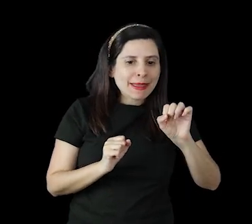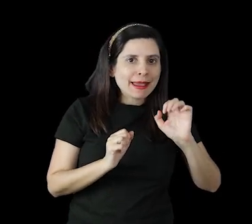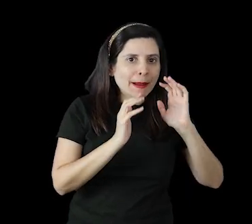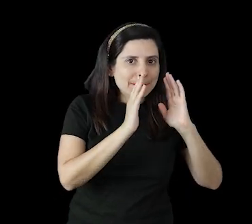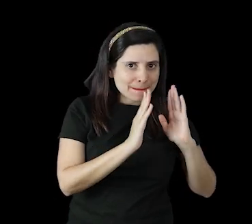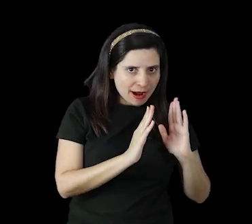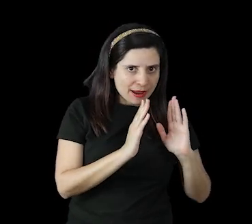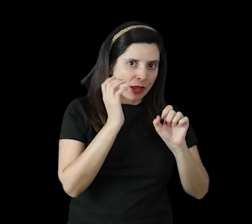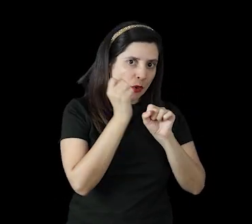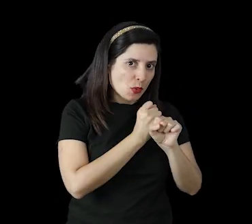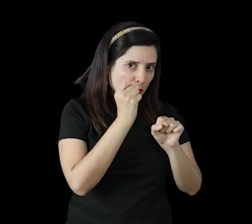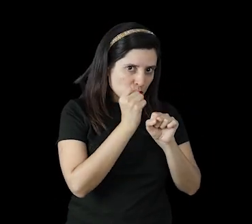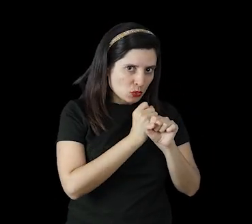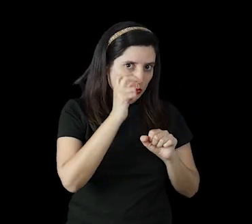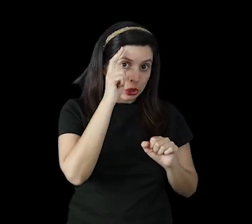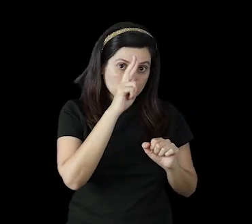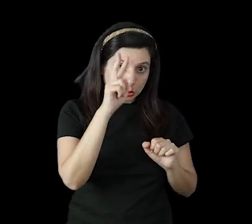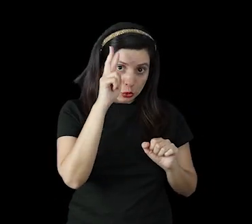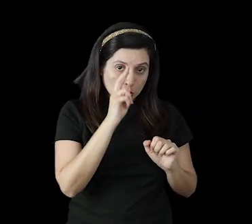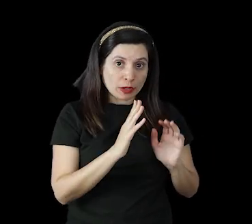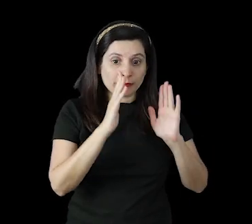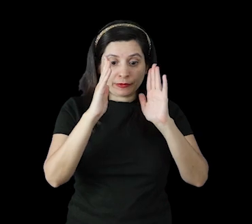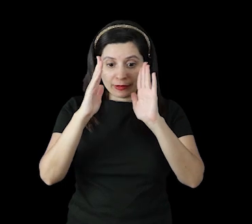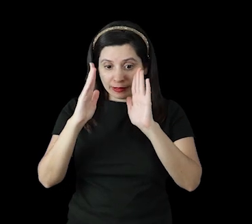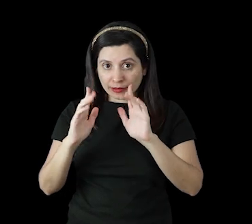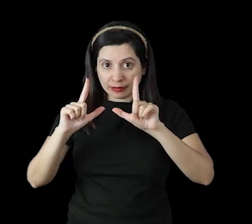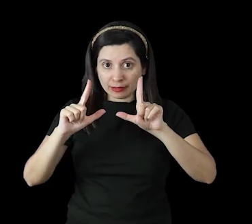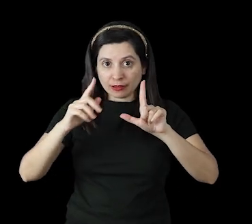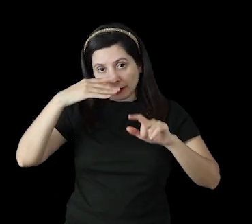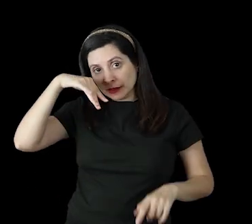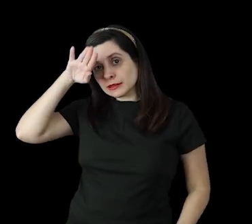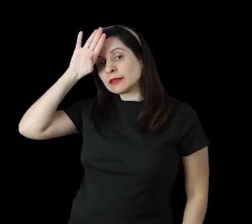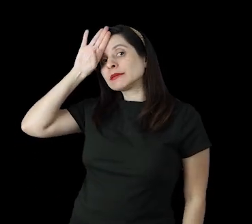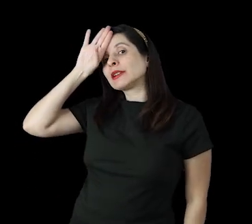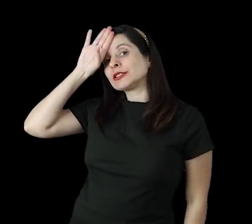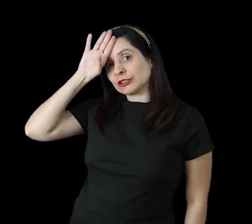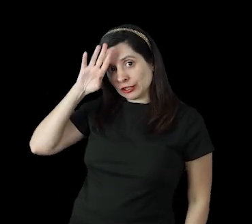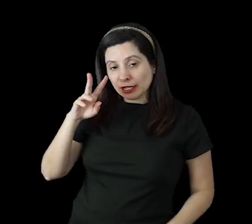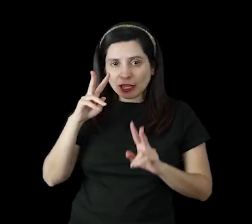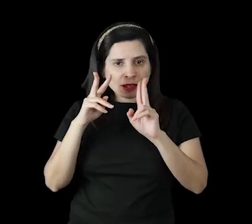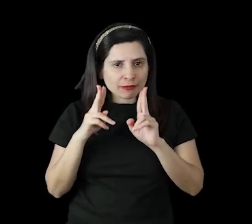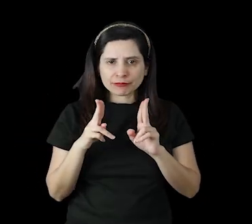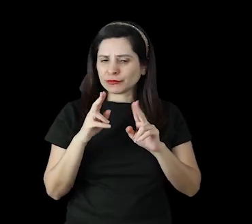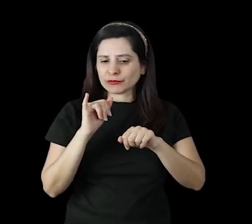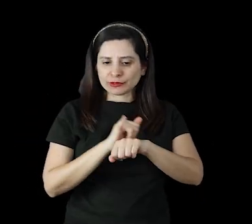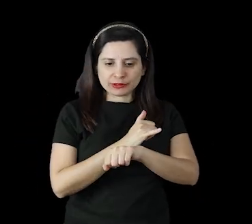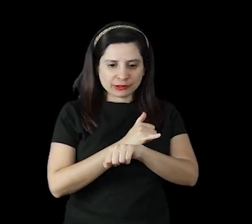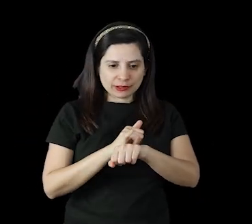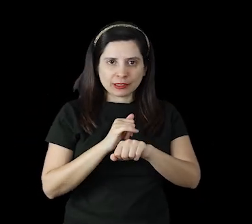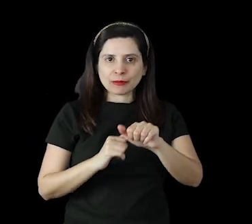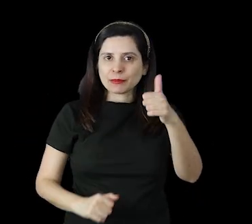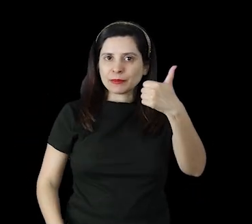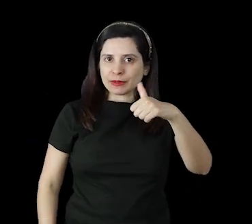né, para construir uma história, e aí vai a tragédia. Olha, basicamente é o mesmo esquema aqui no primeiro